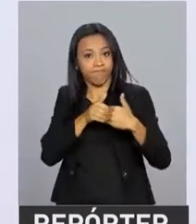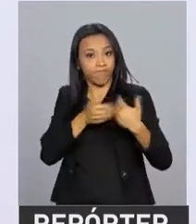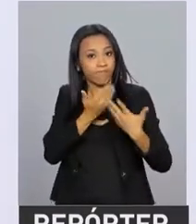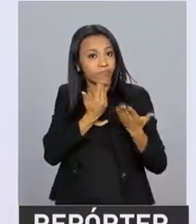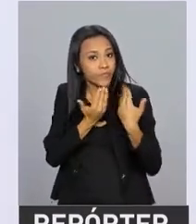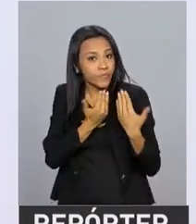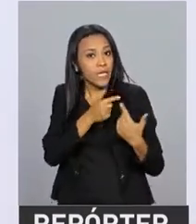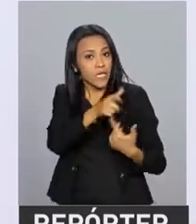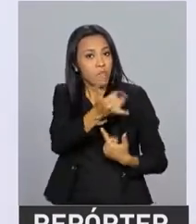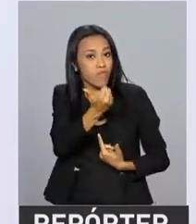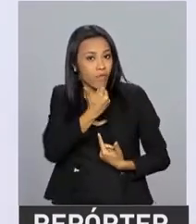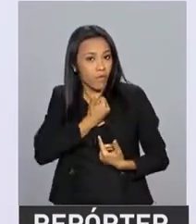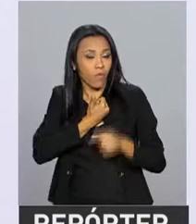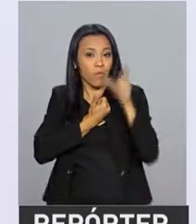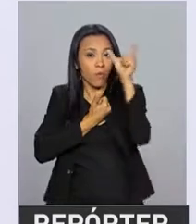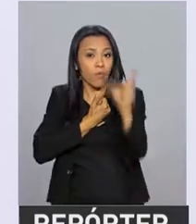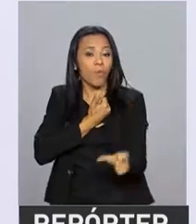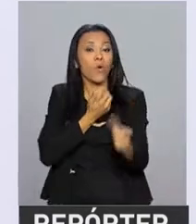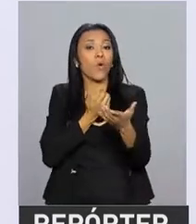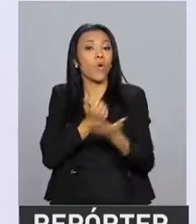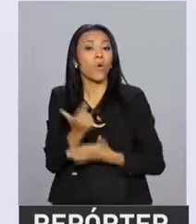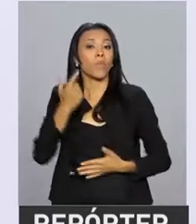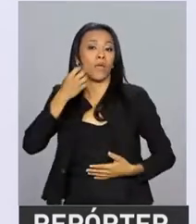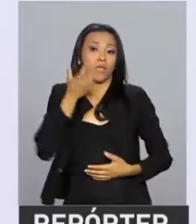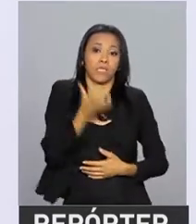vinha sendo negociada, de 6 aviões desse